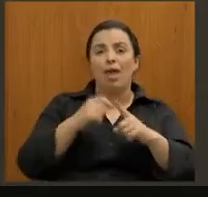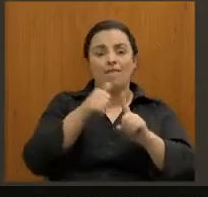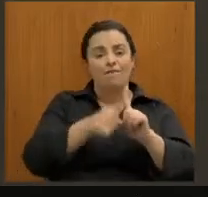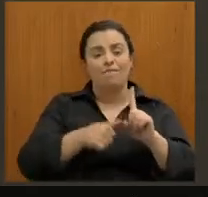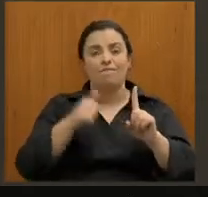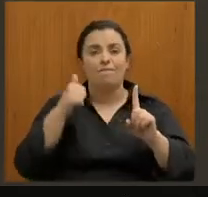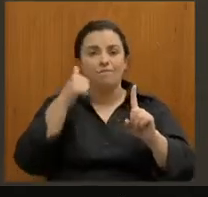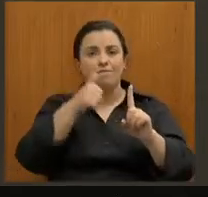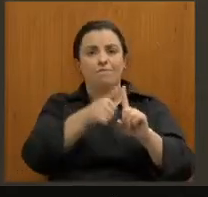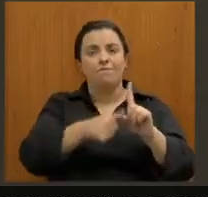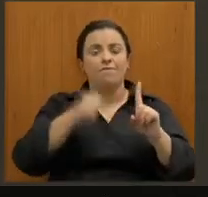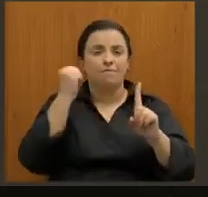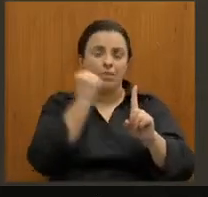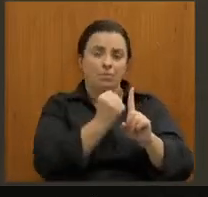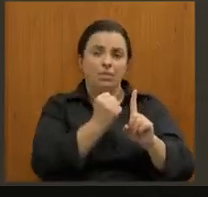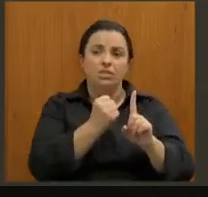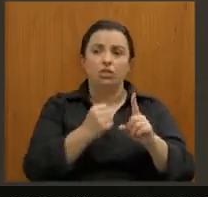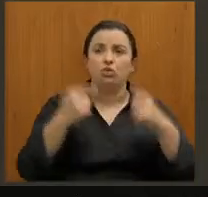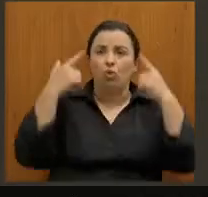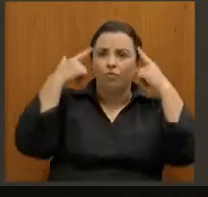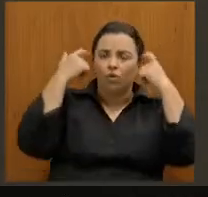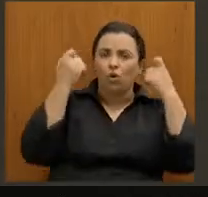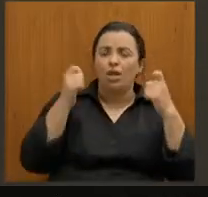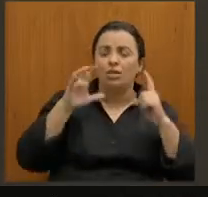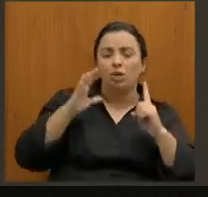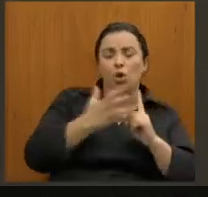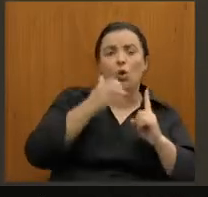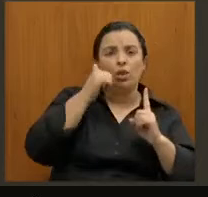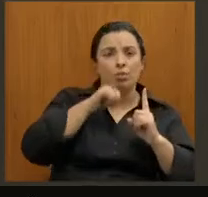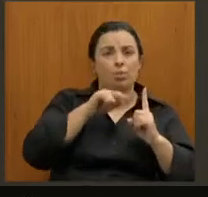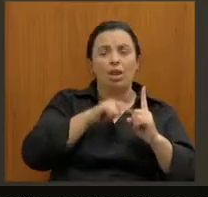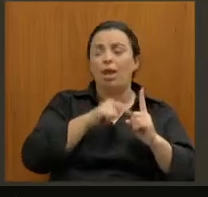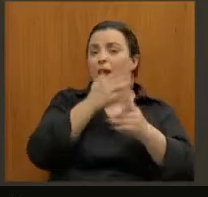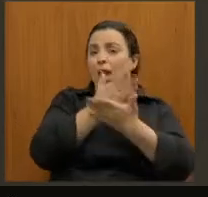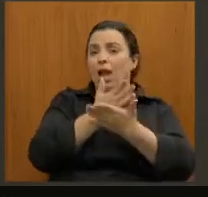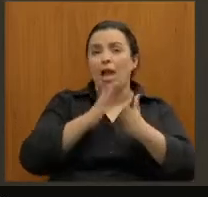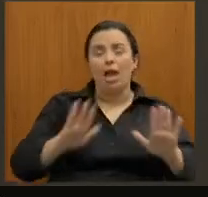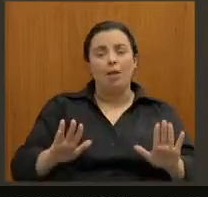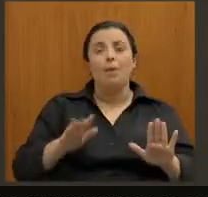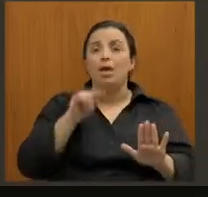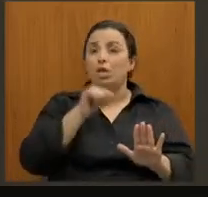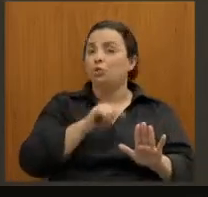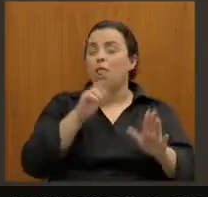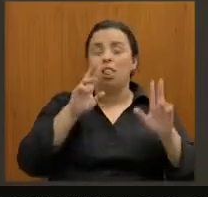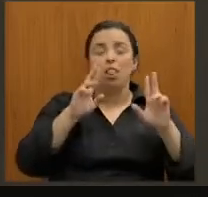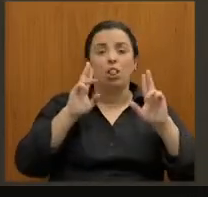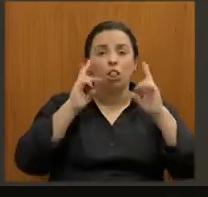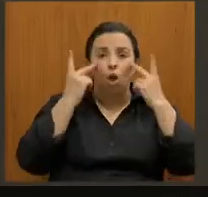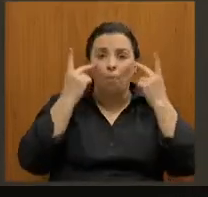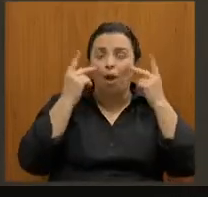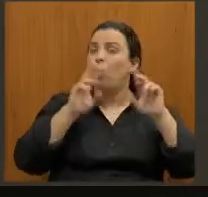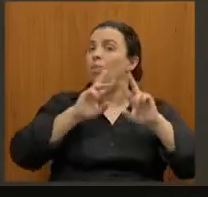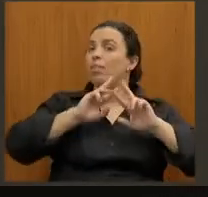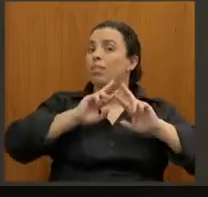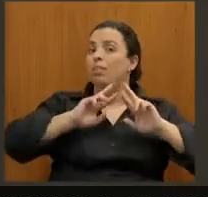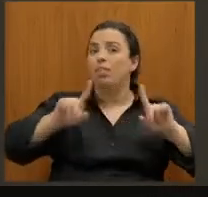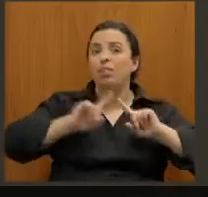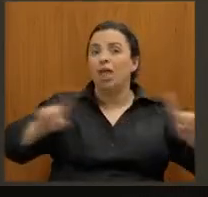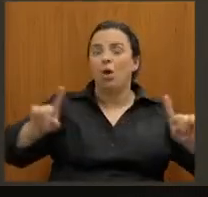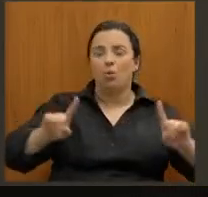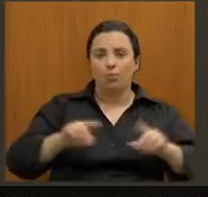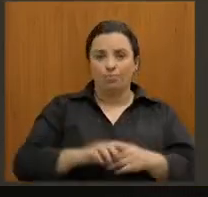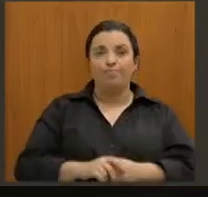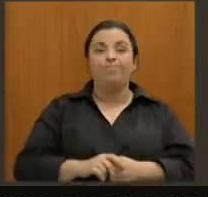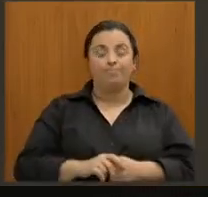feminicídio nem a violência contra mulher como um todo e o papel da Imprensa muito importante o que é